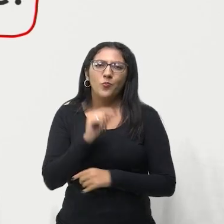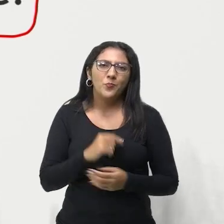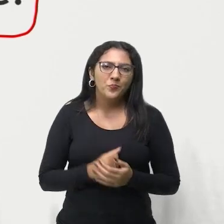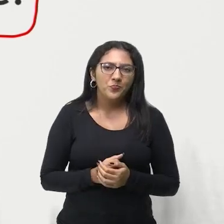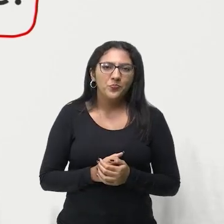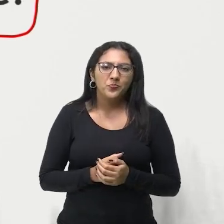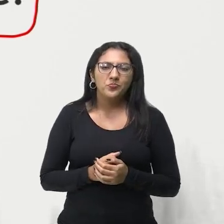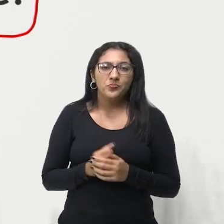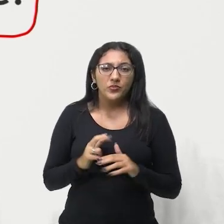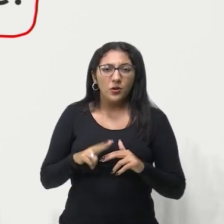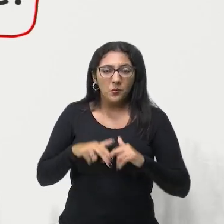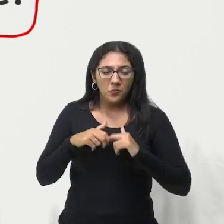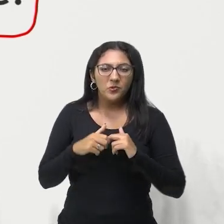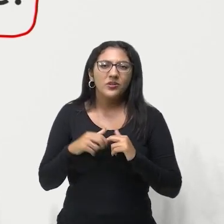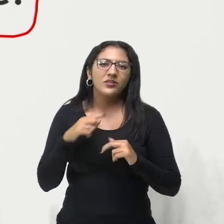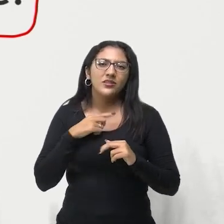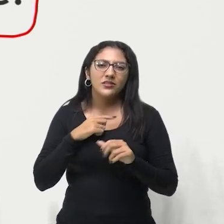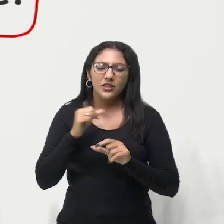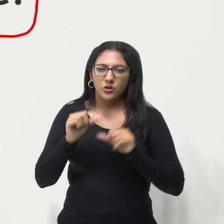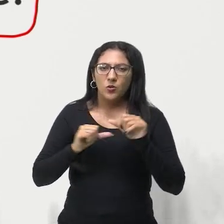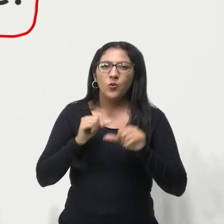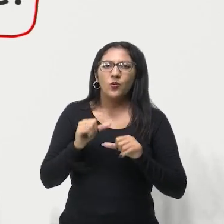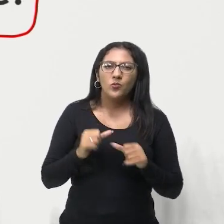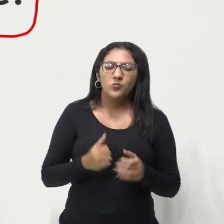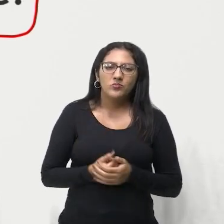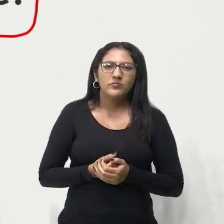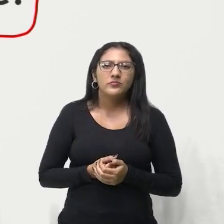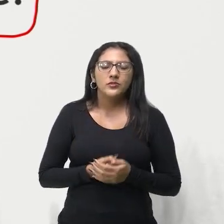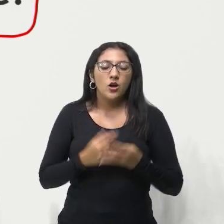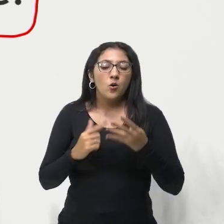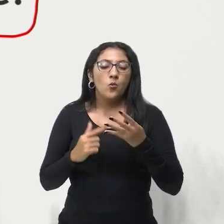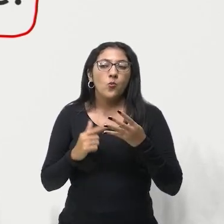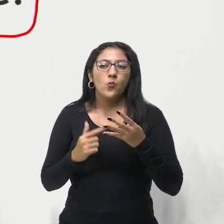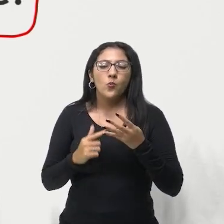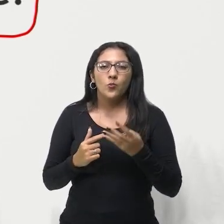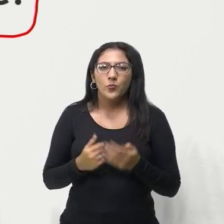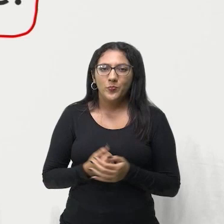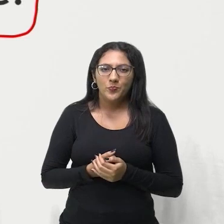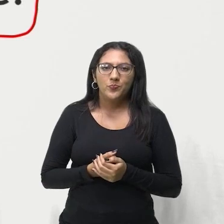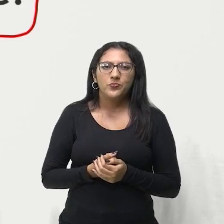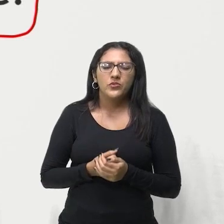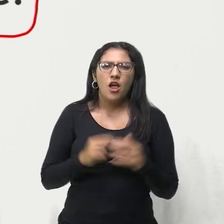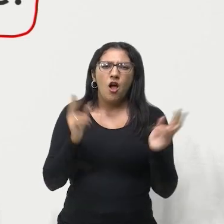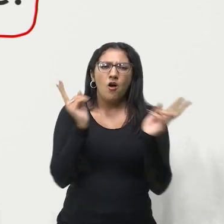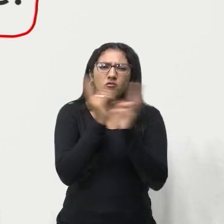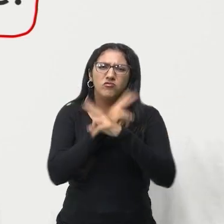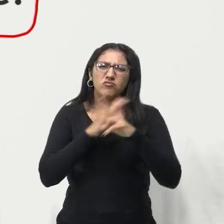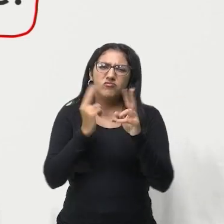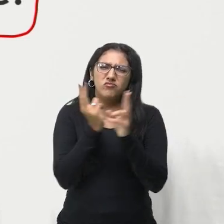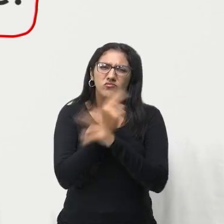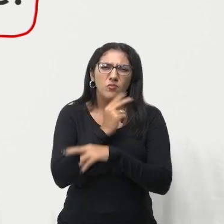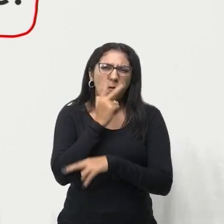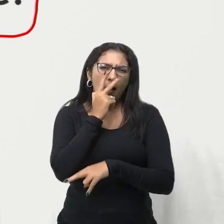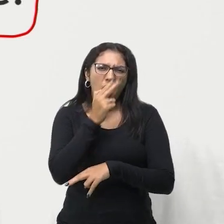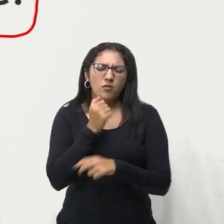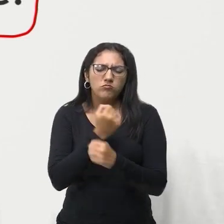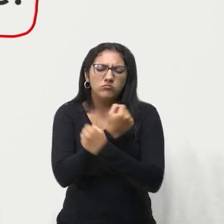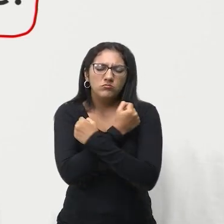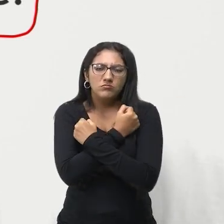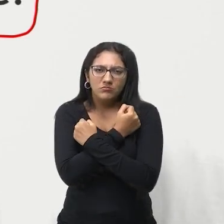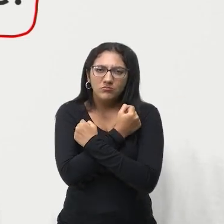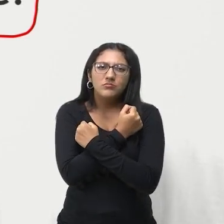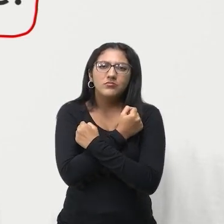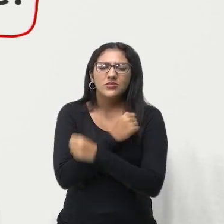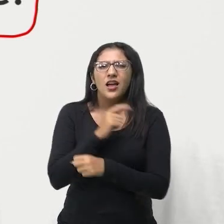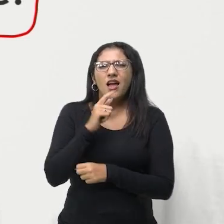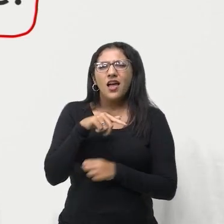e a lua. Portanto, personificação ou prosopopeia. E o último exemplo, a ventania me